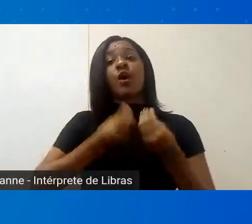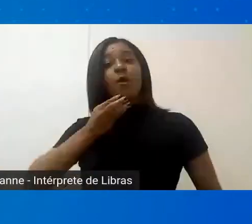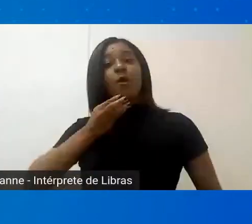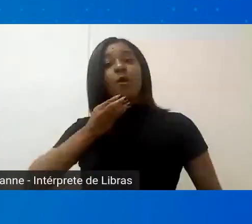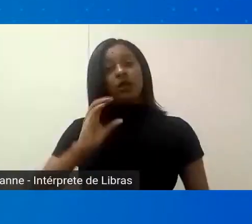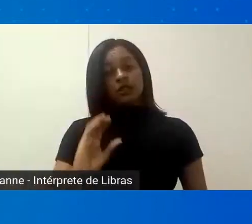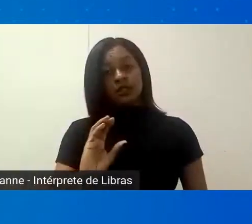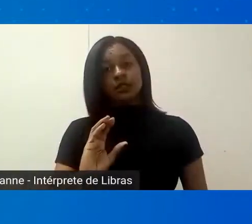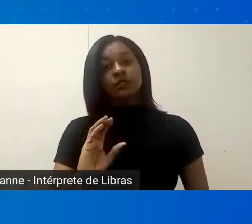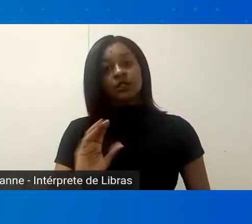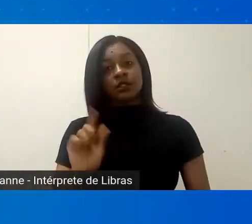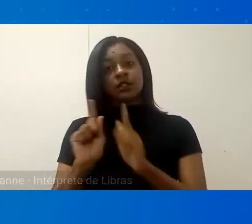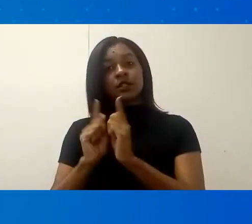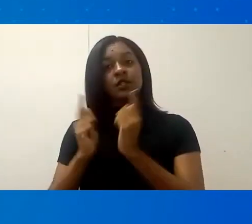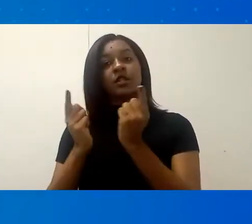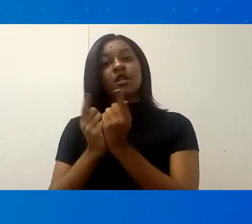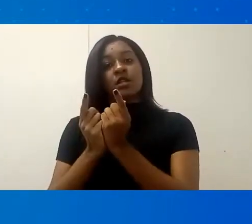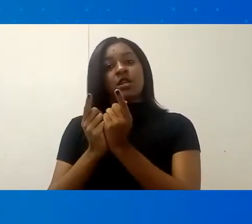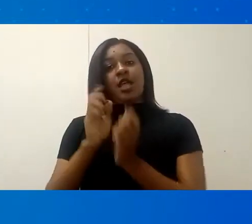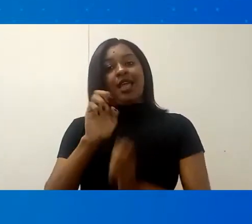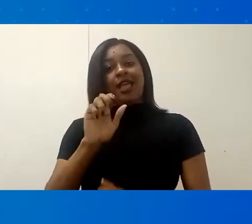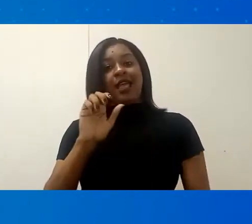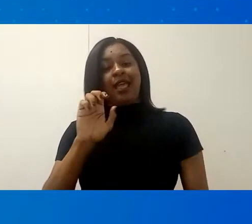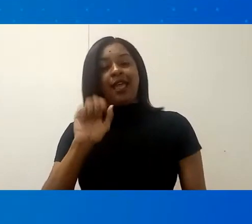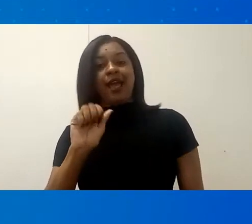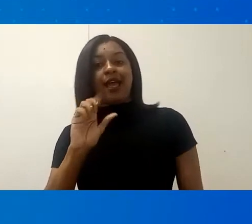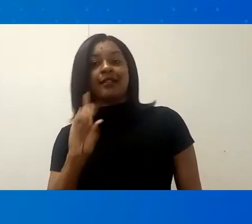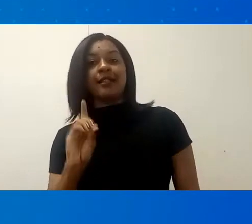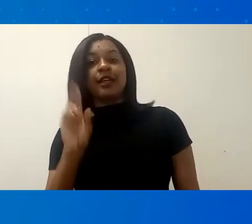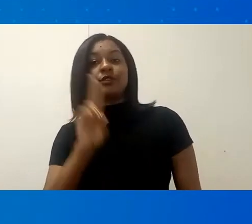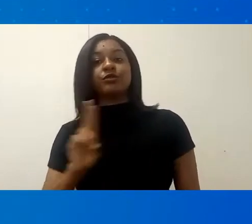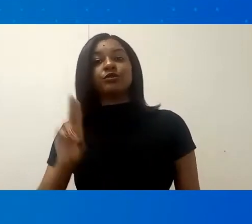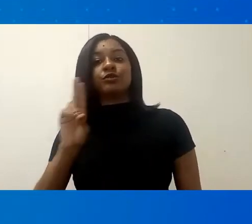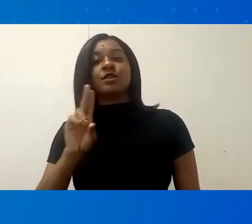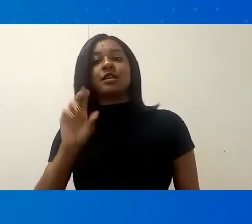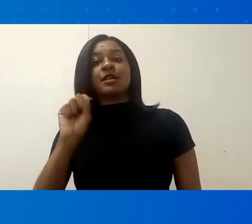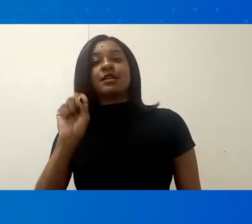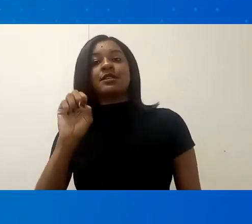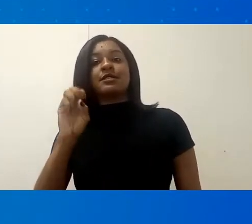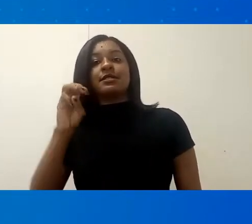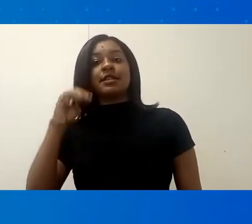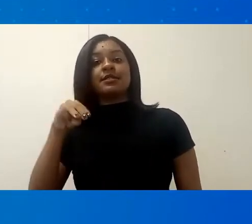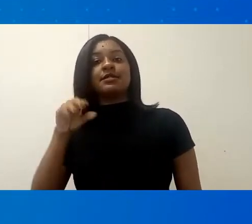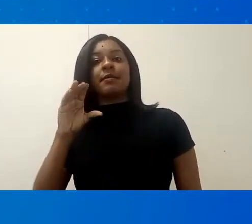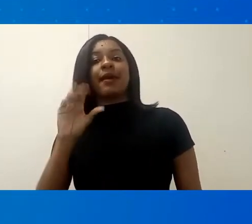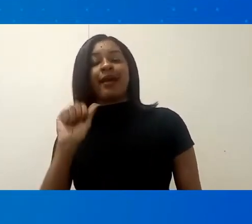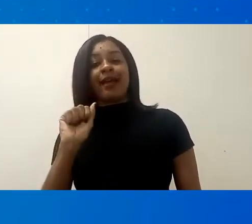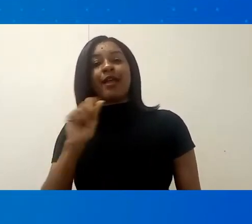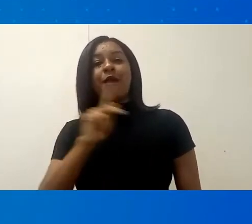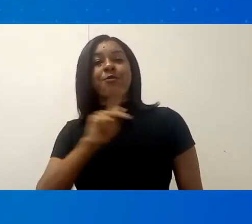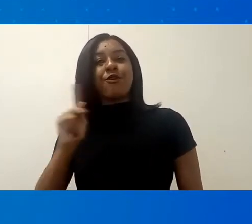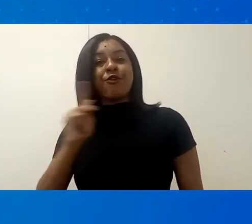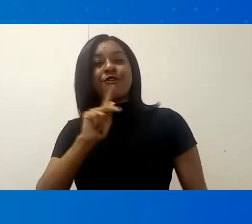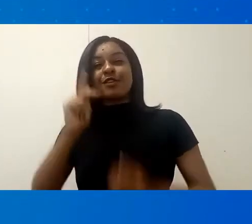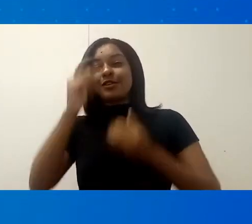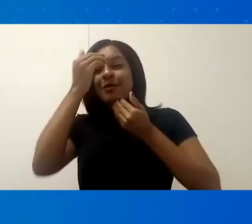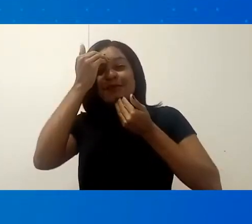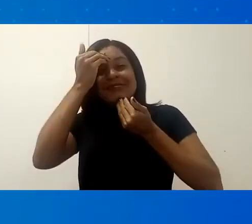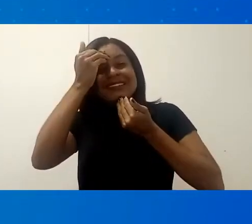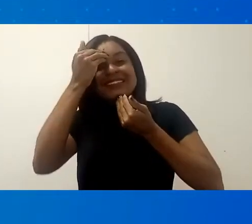do Centro Universitário Cesmac Professor Djalma muito obrigada pela sua presença